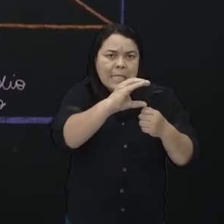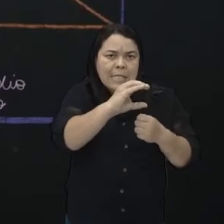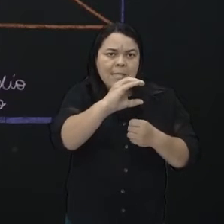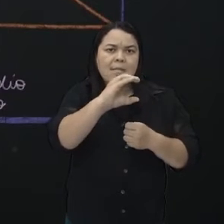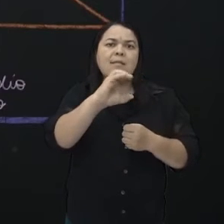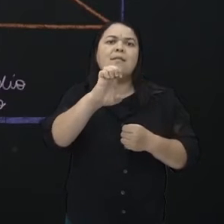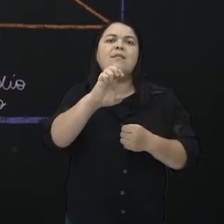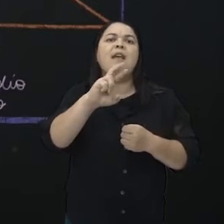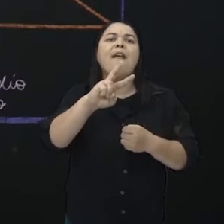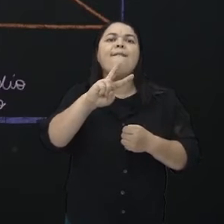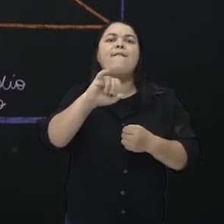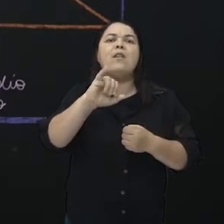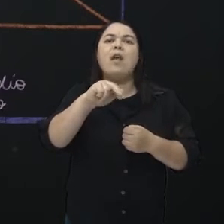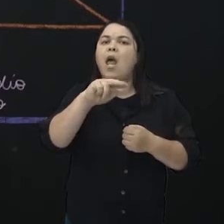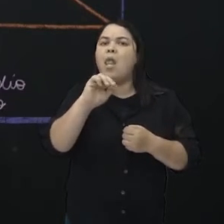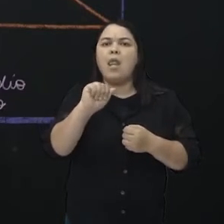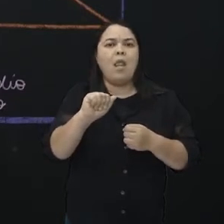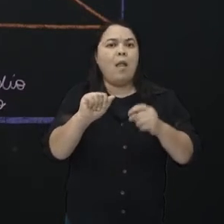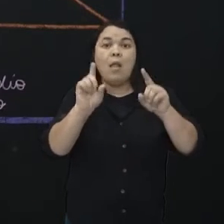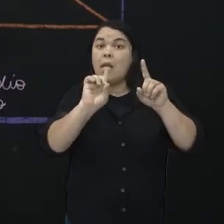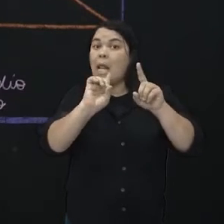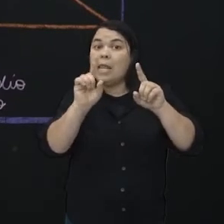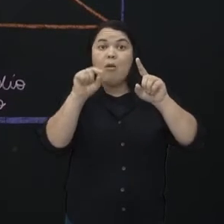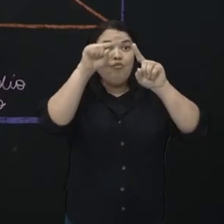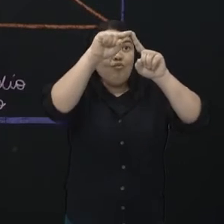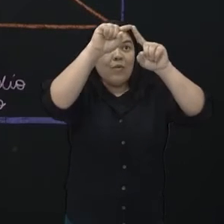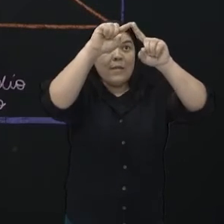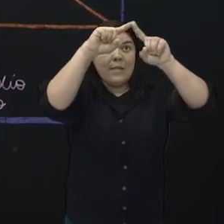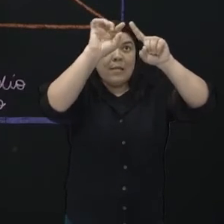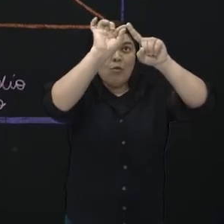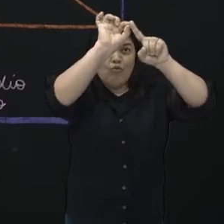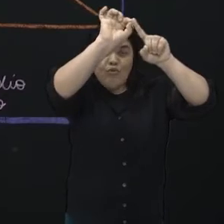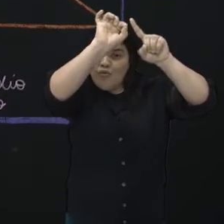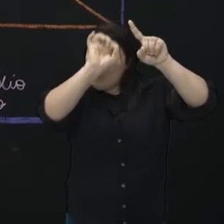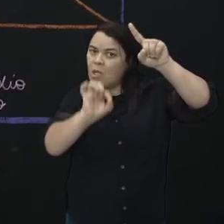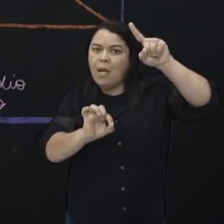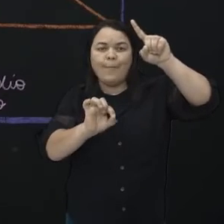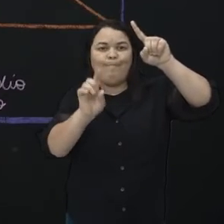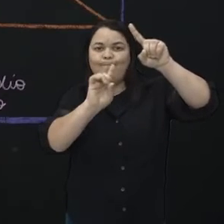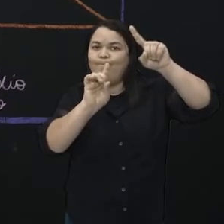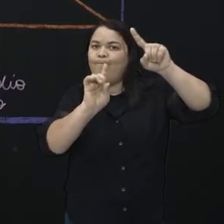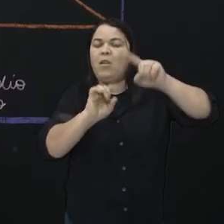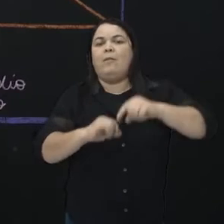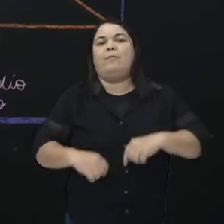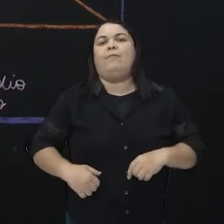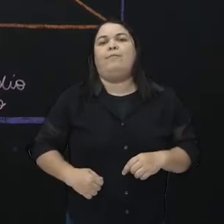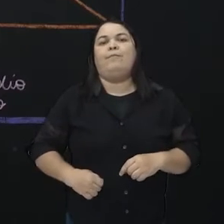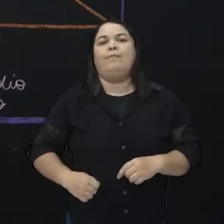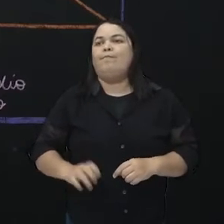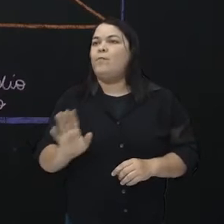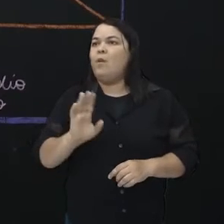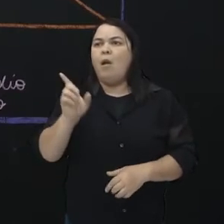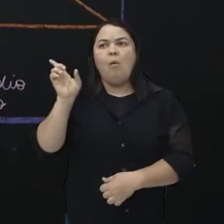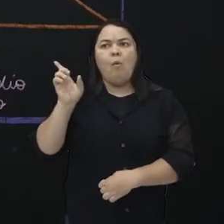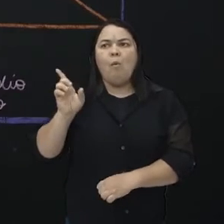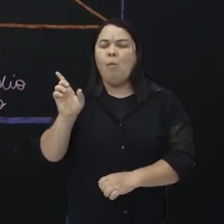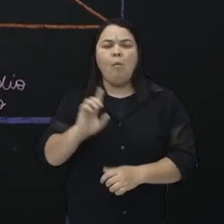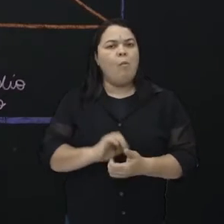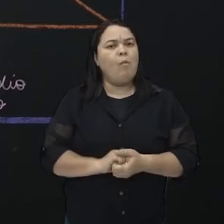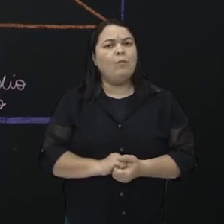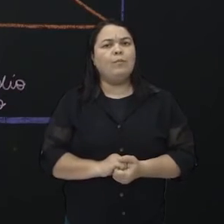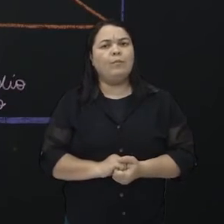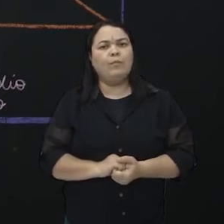mais, que é em relação à mediatriz. Gente, primeira coisa, mediatriz não é uma seviana. Por